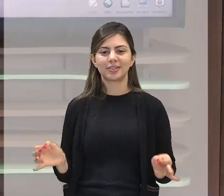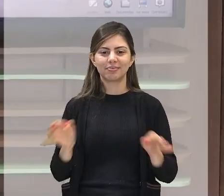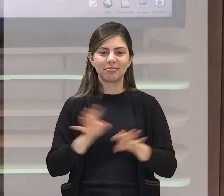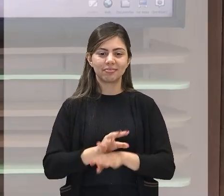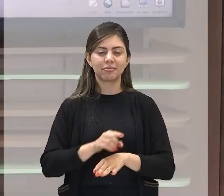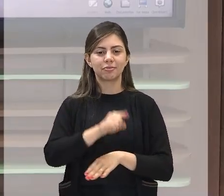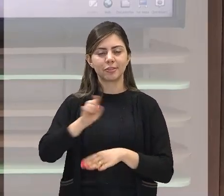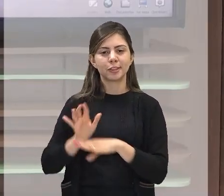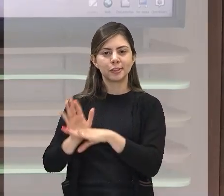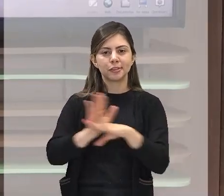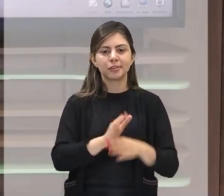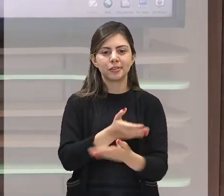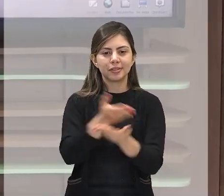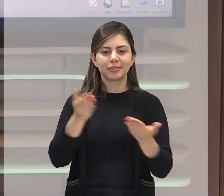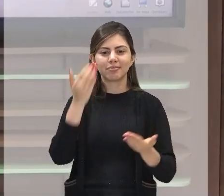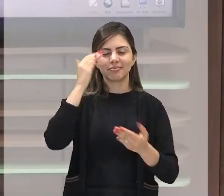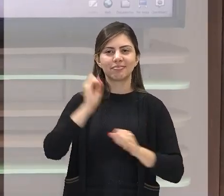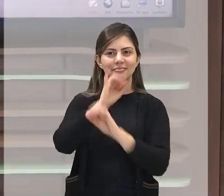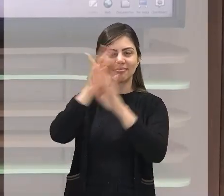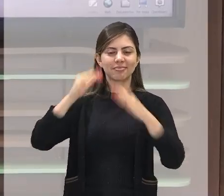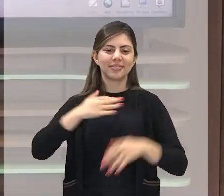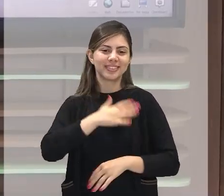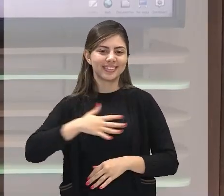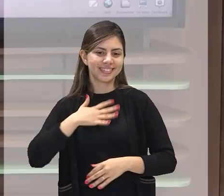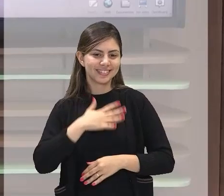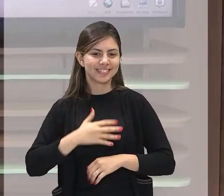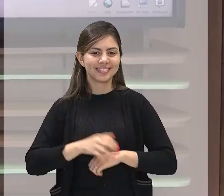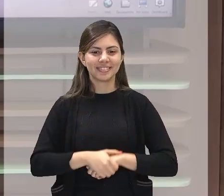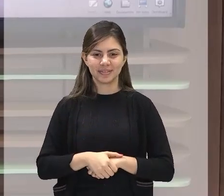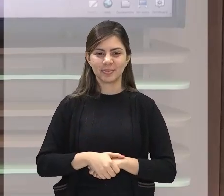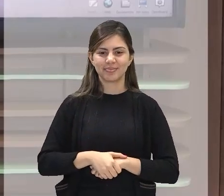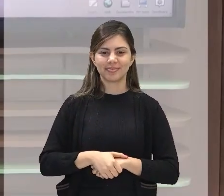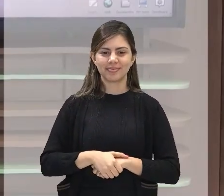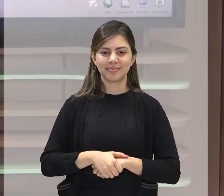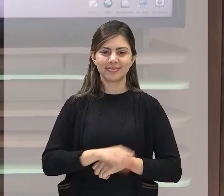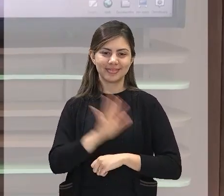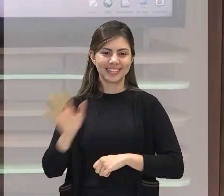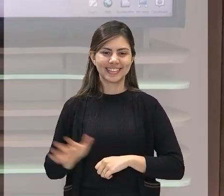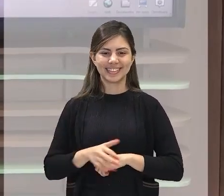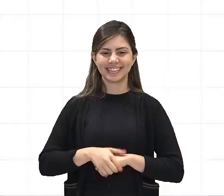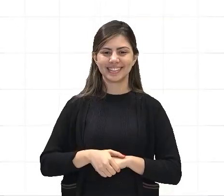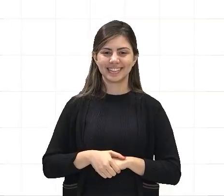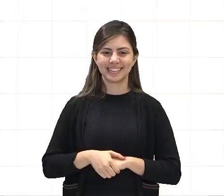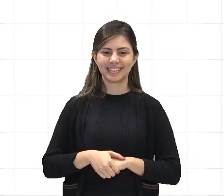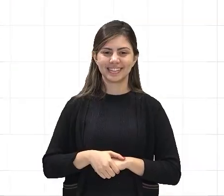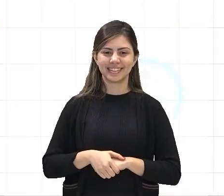Esperamos que você tenha gostado, tenha entendido e aprendido. Até a próxima.